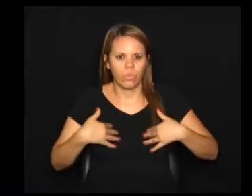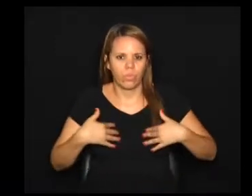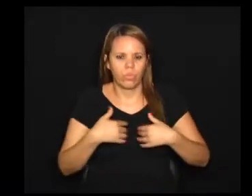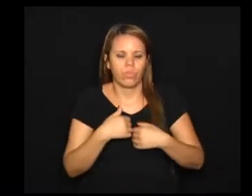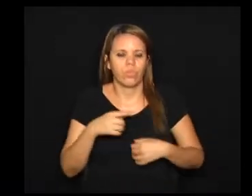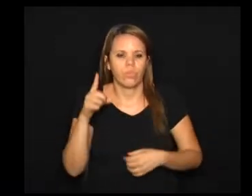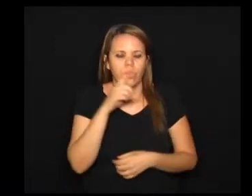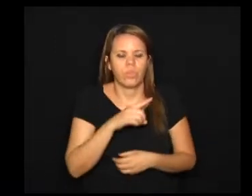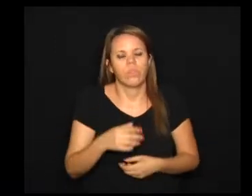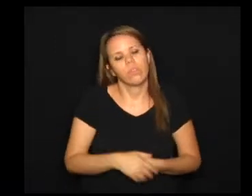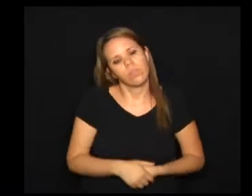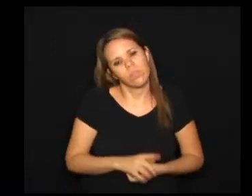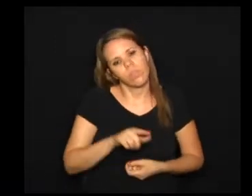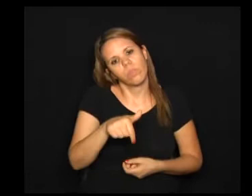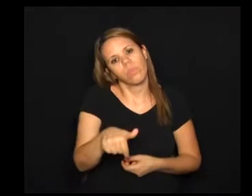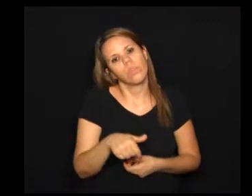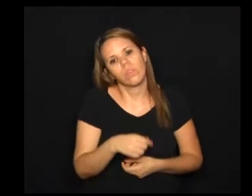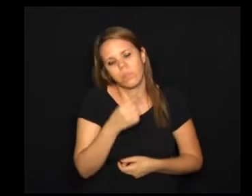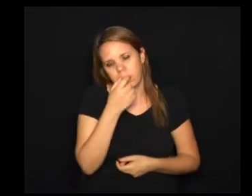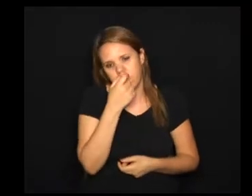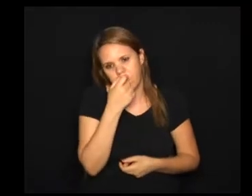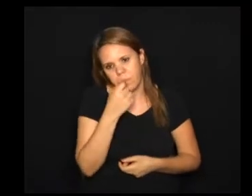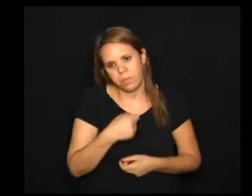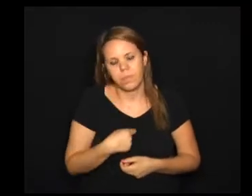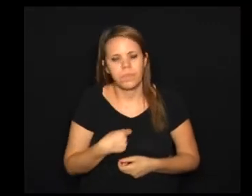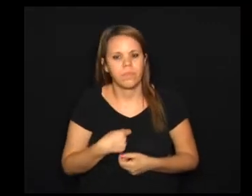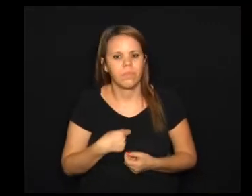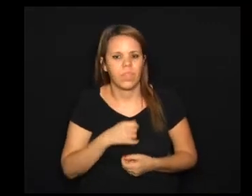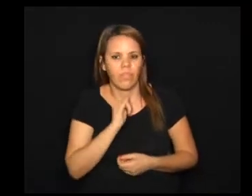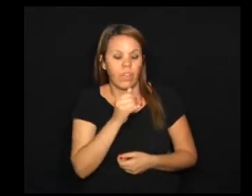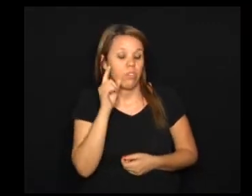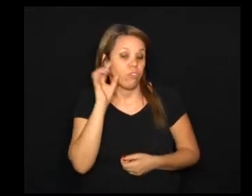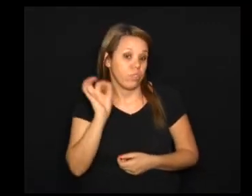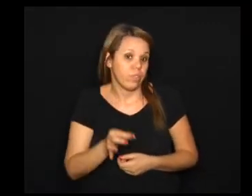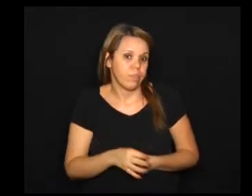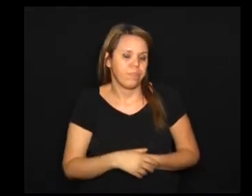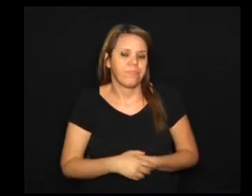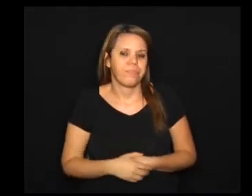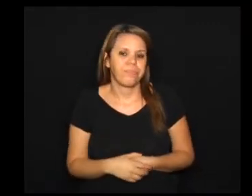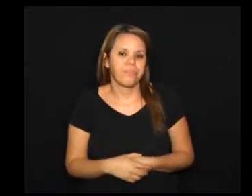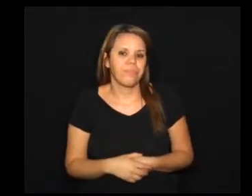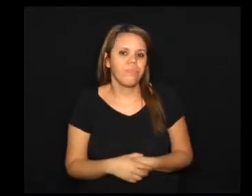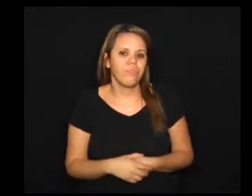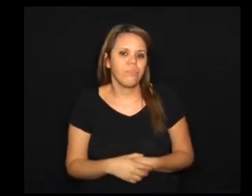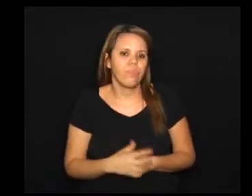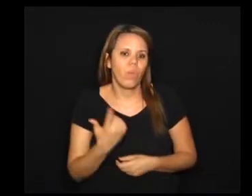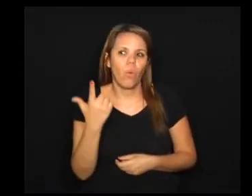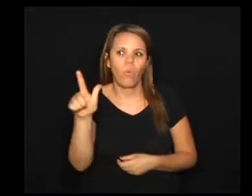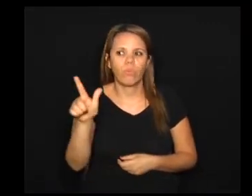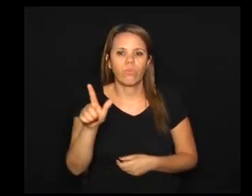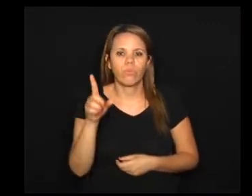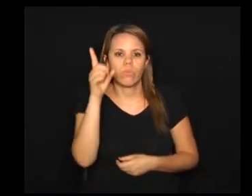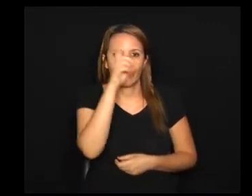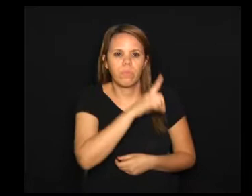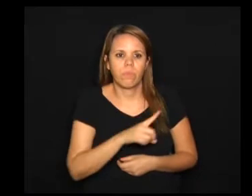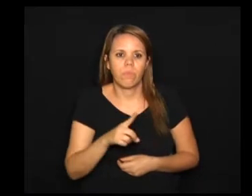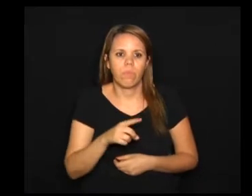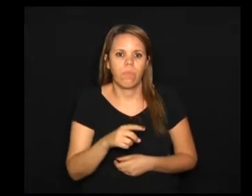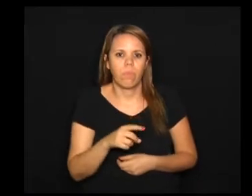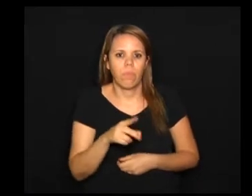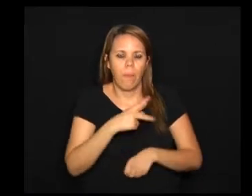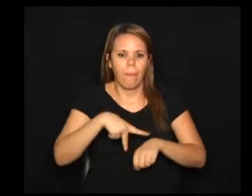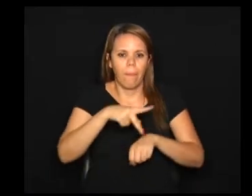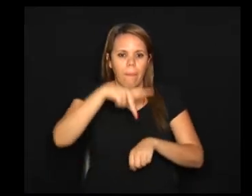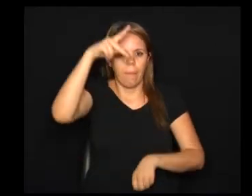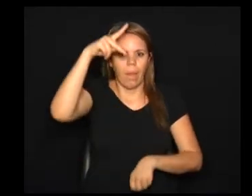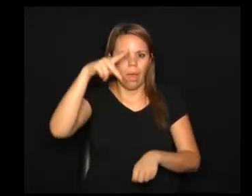nesse domingo. Depois eu vou passar direitinho a data, tá? Porque no outro domingo é Páscoa, depois